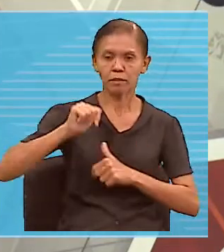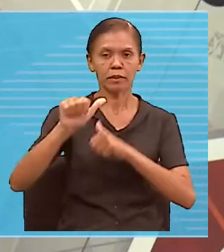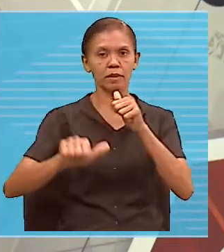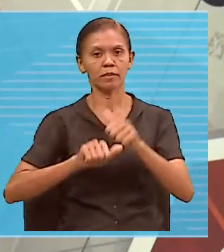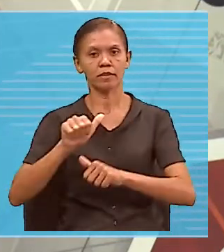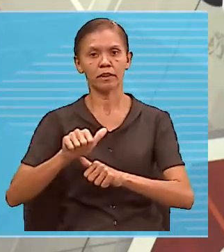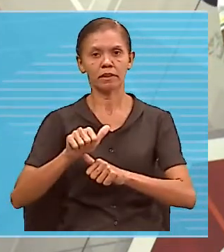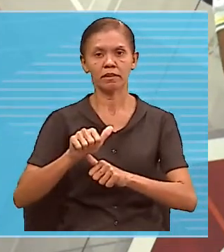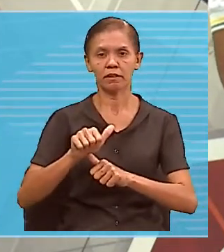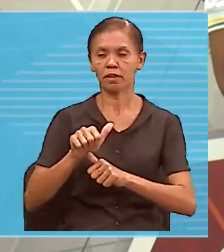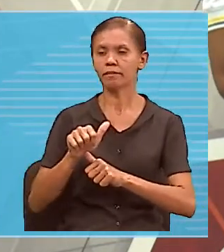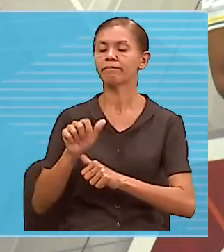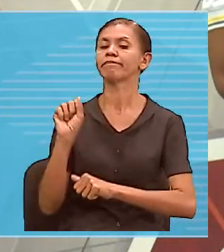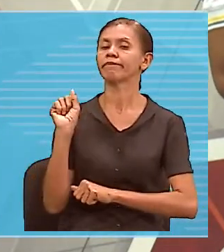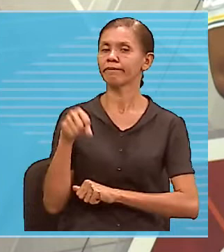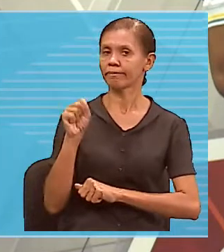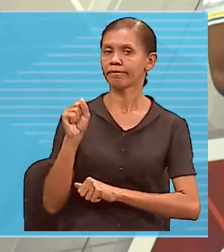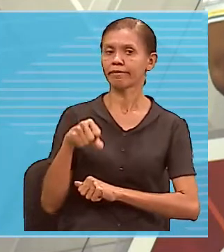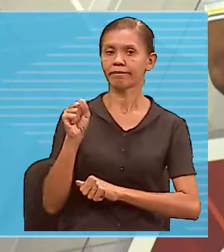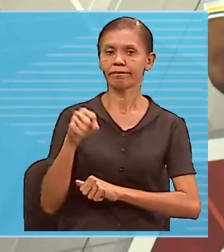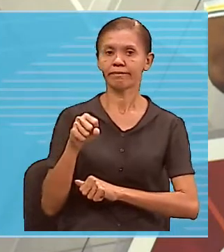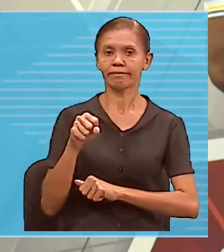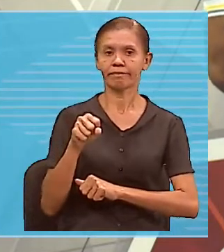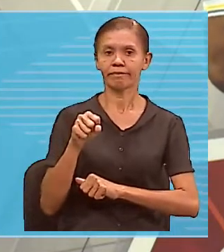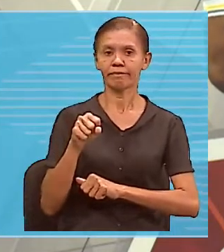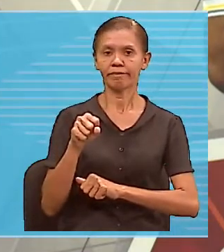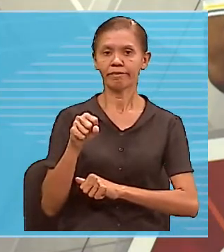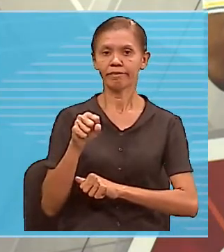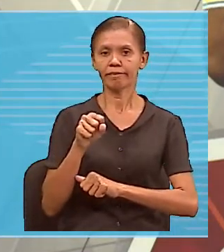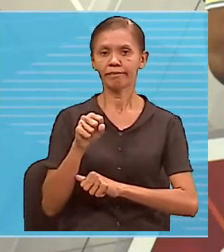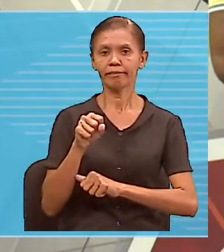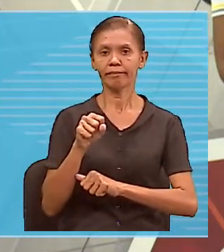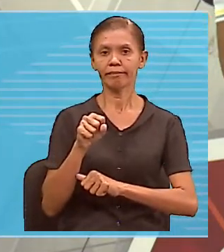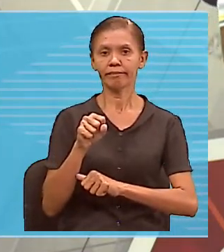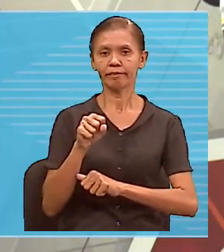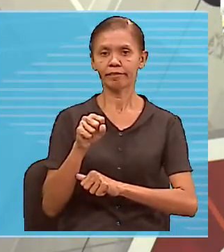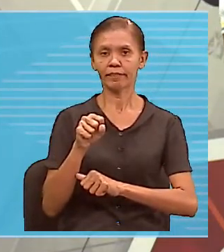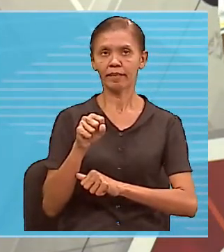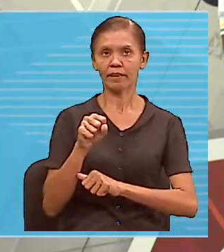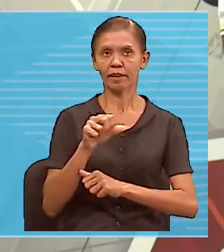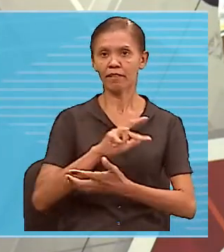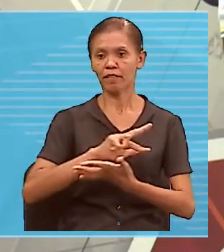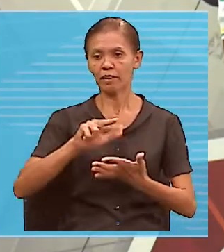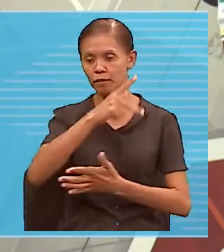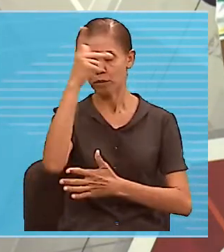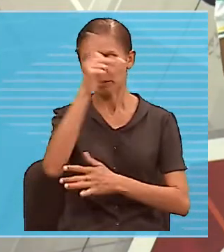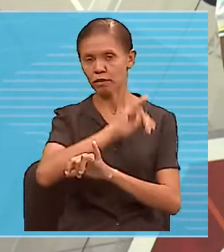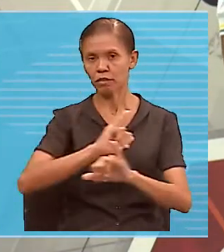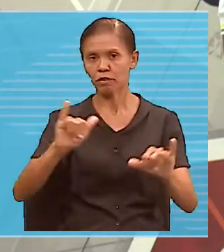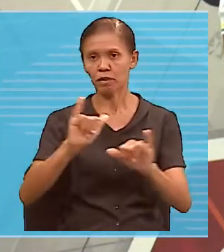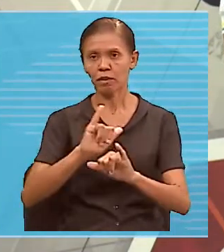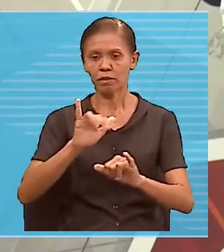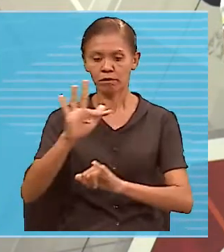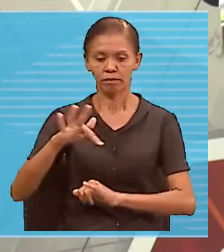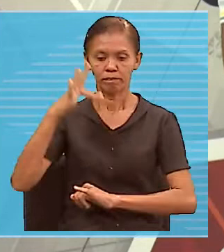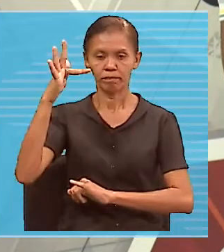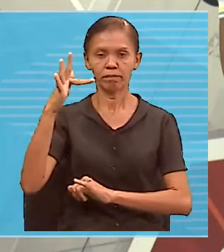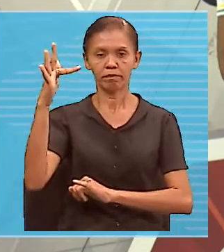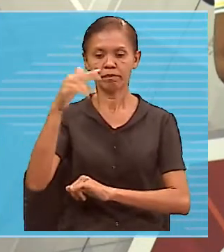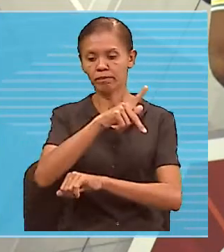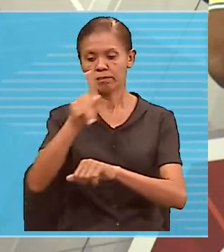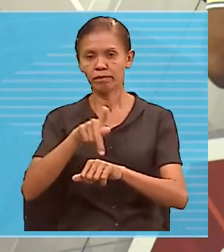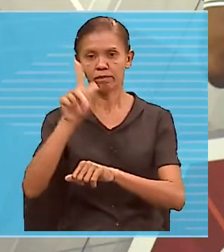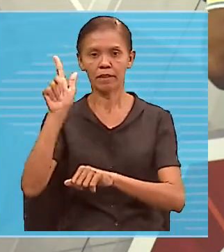em questão assim, muitos dizem que o futuro do Brasil são os estudantes. Mas, muitas